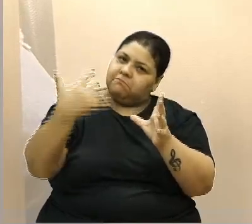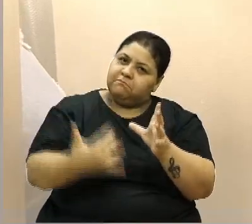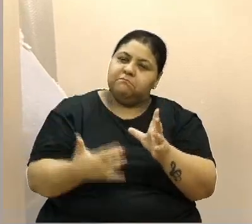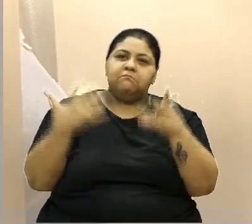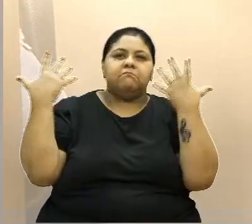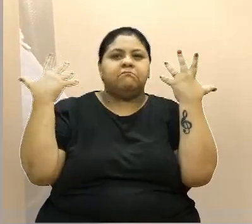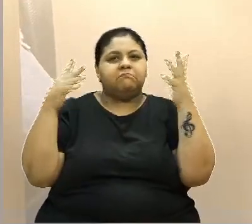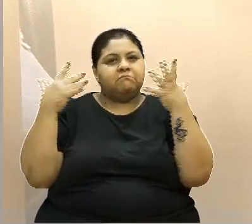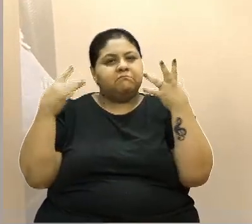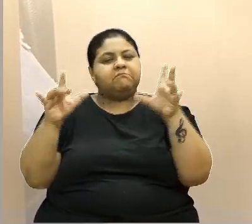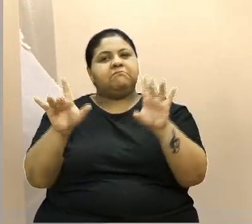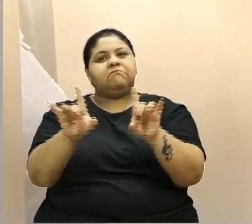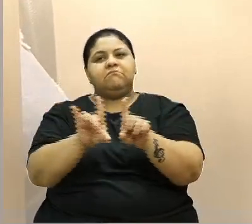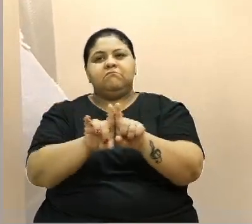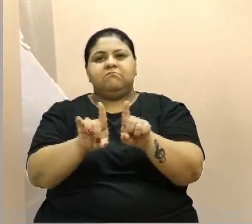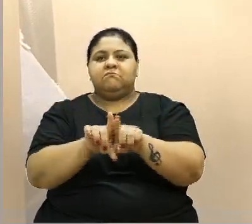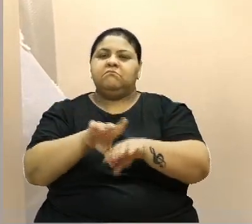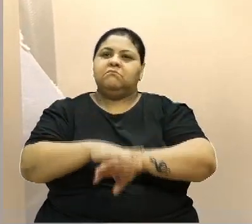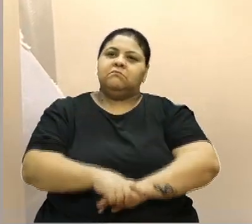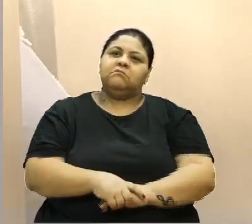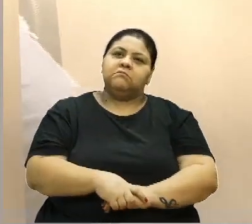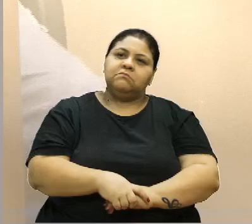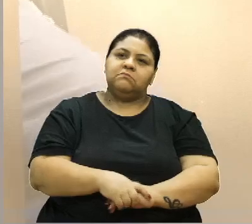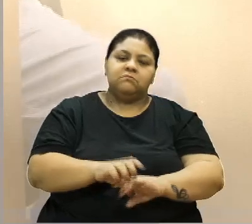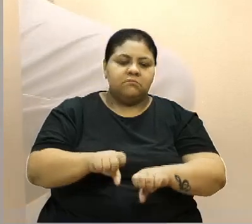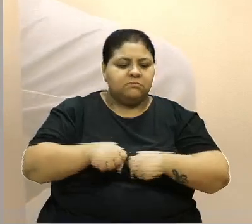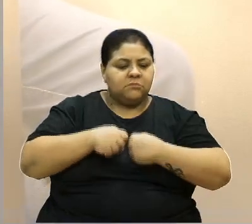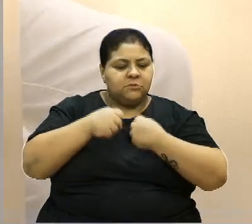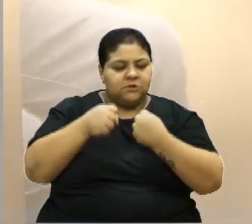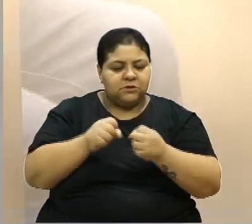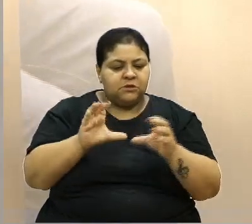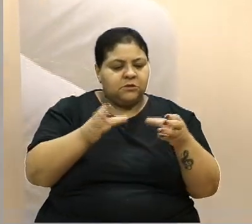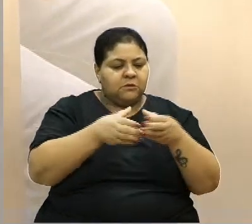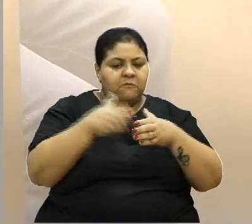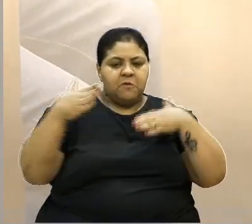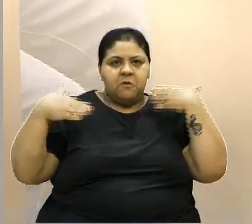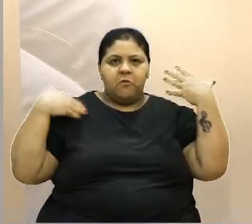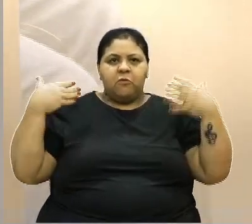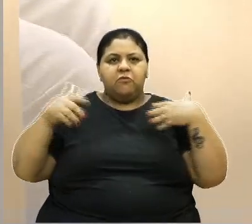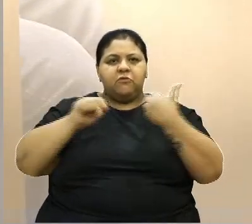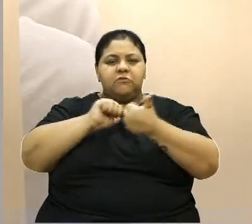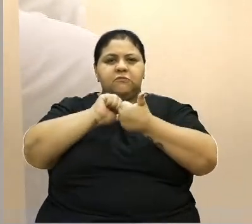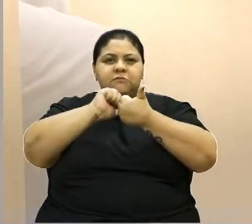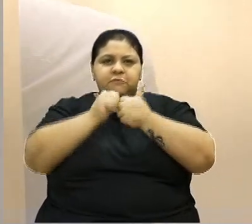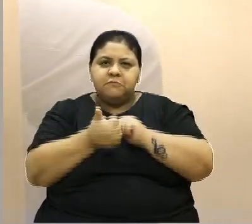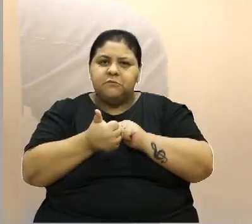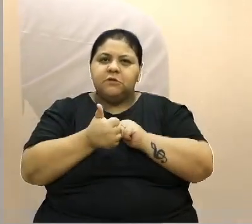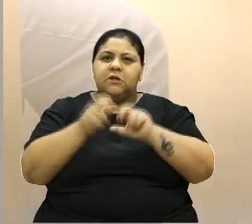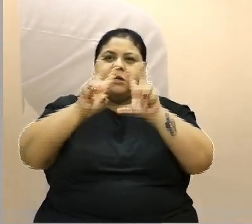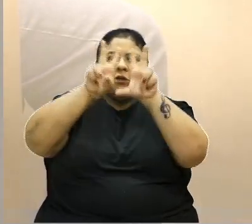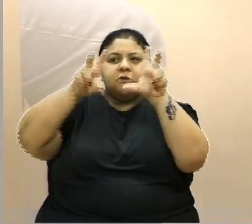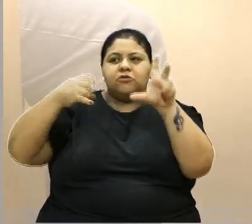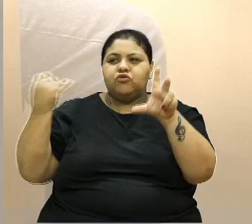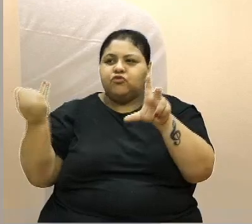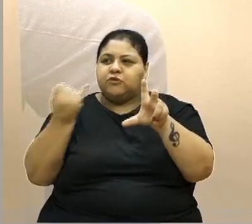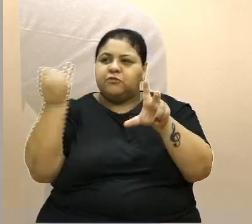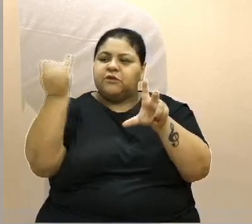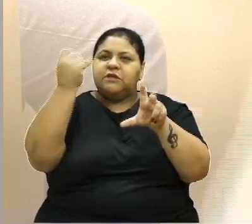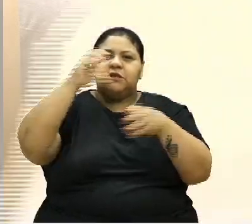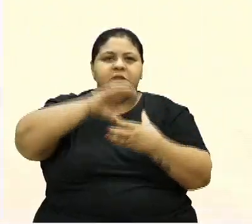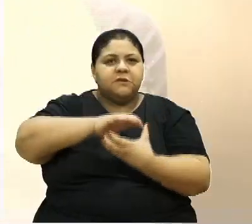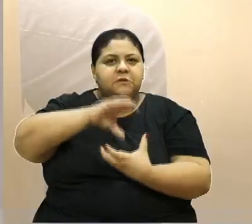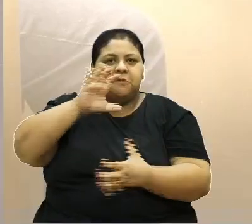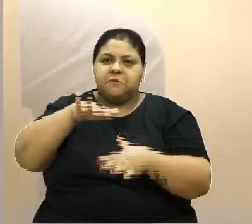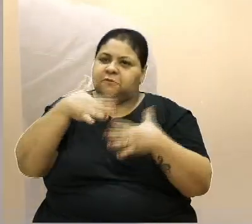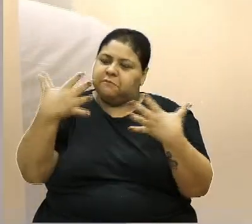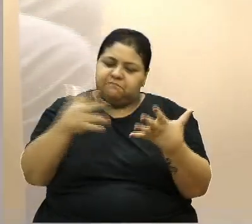parabéns por isso também. Defendeu o turismo, o esporte, bandeiras importantes, os idosos,